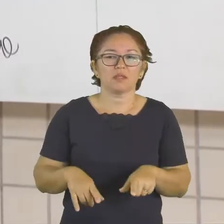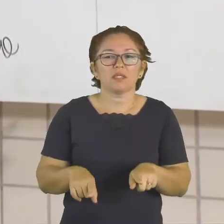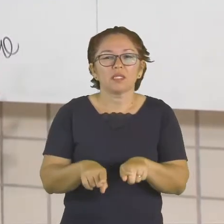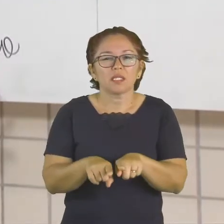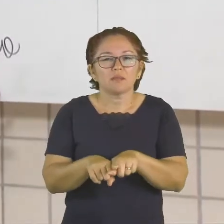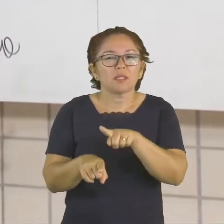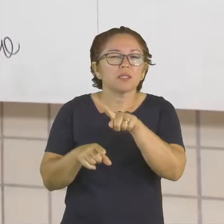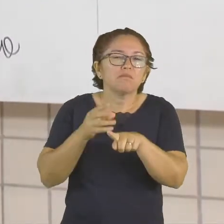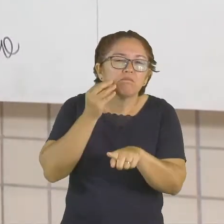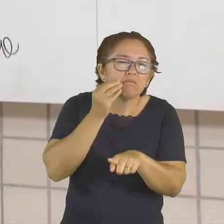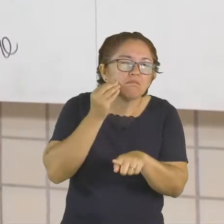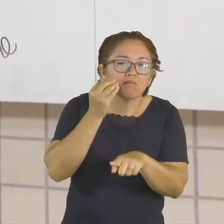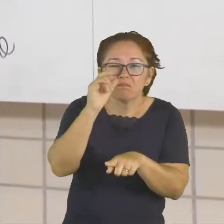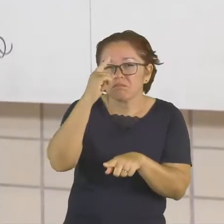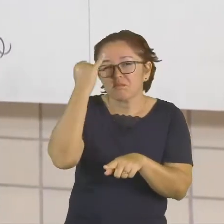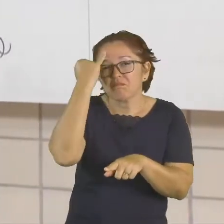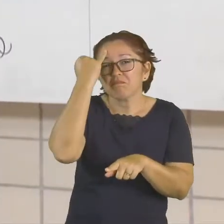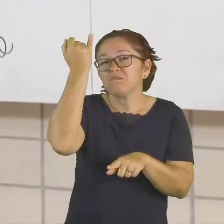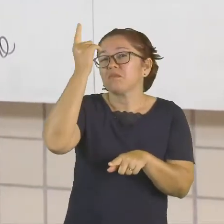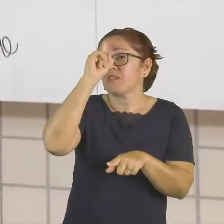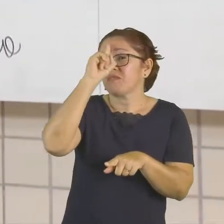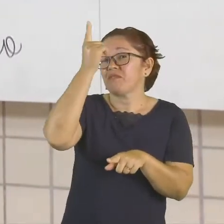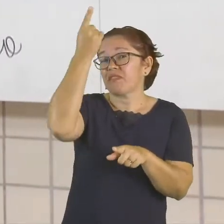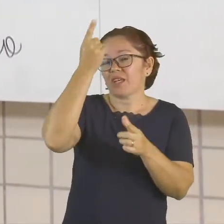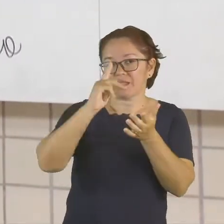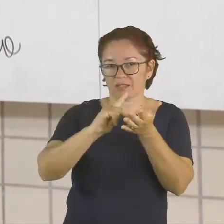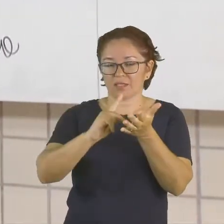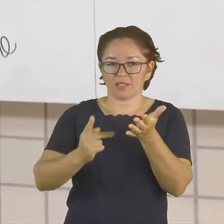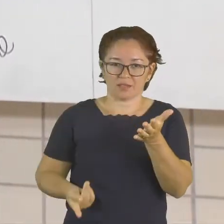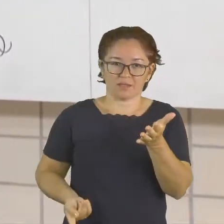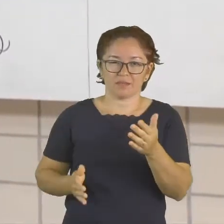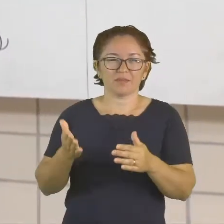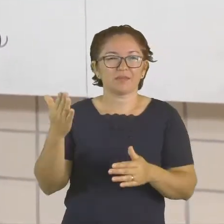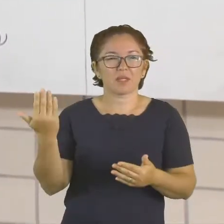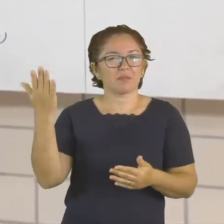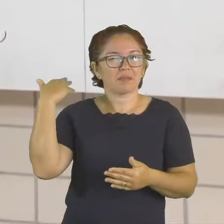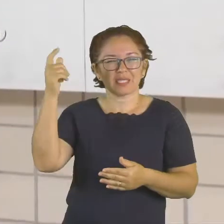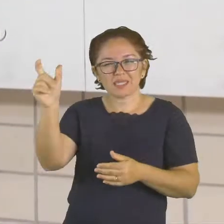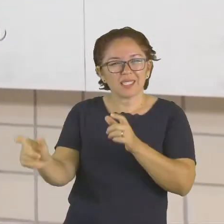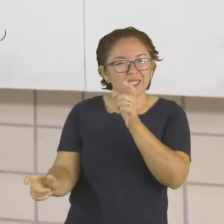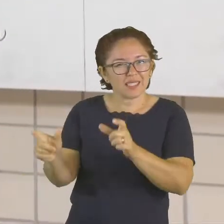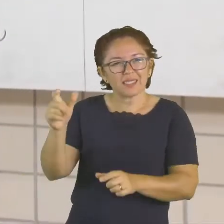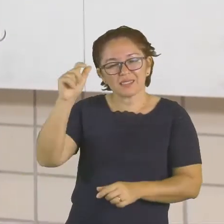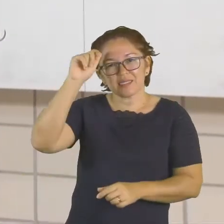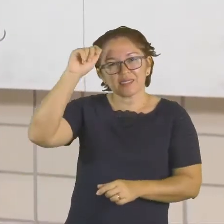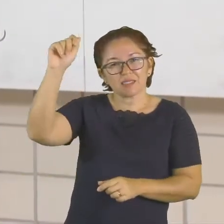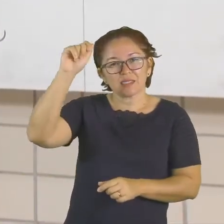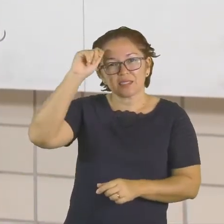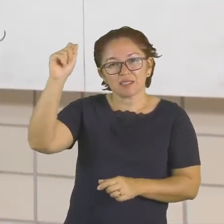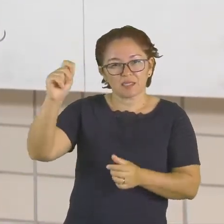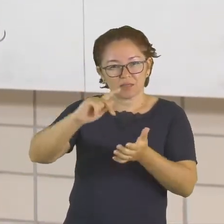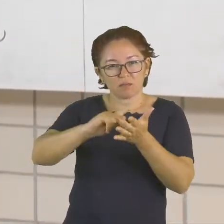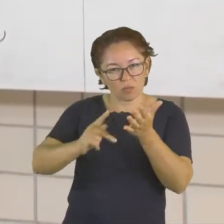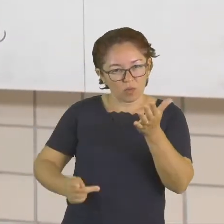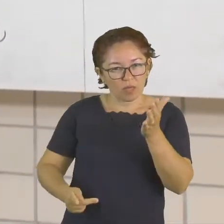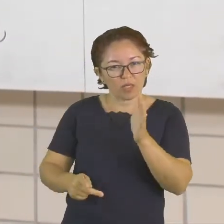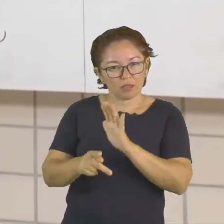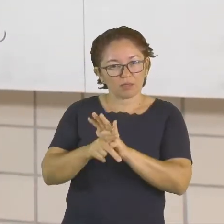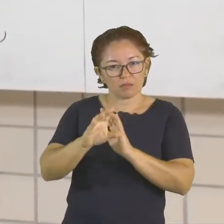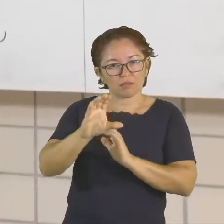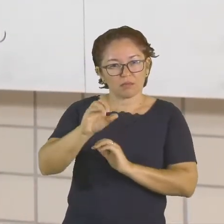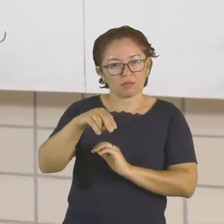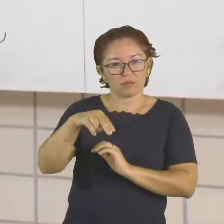Experimentalismo poético. Então, os poetas concretistas, eles experimentavam coisas novas, eles